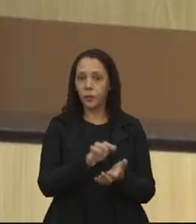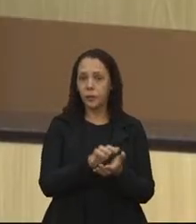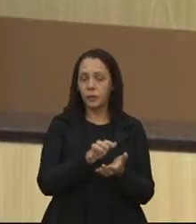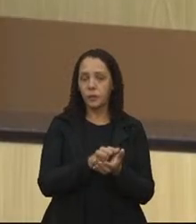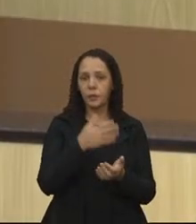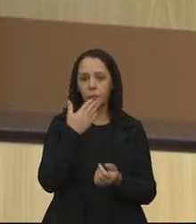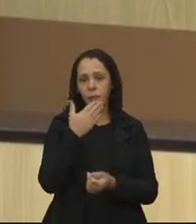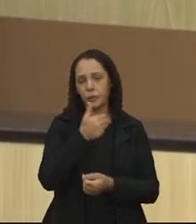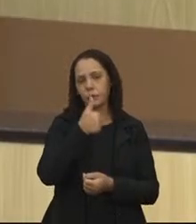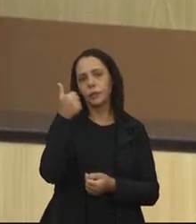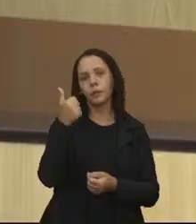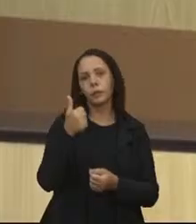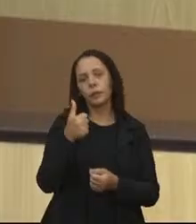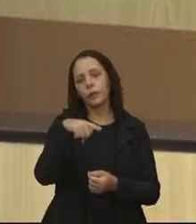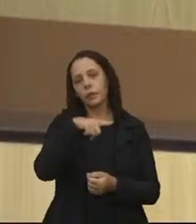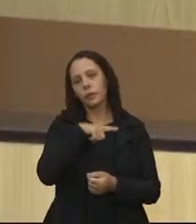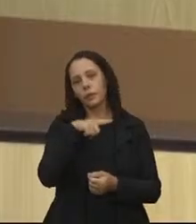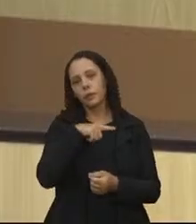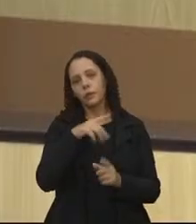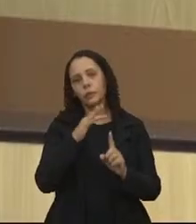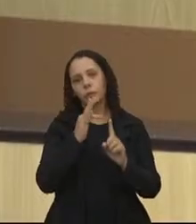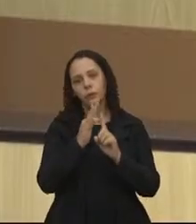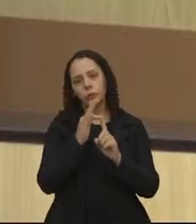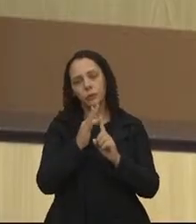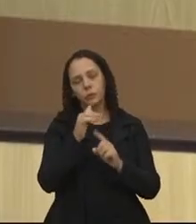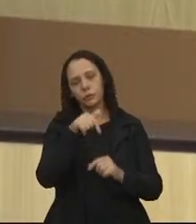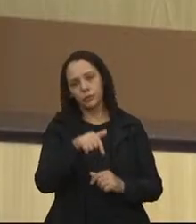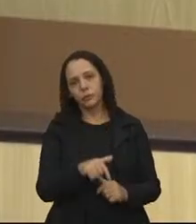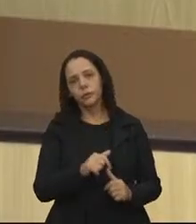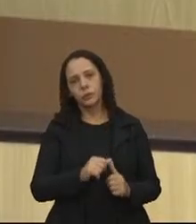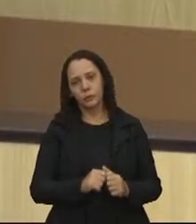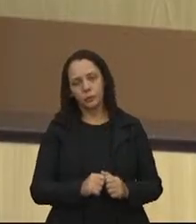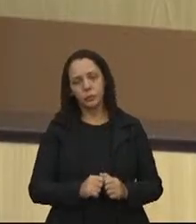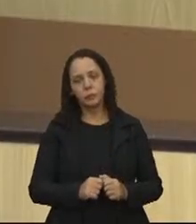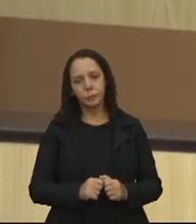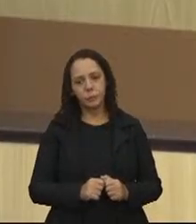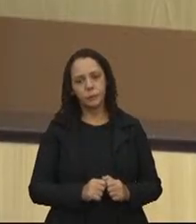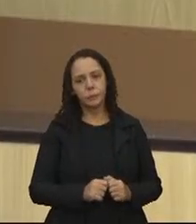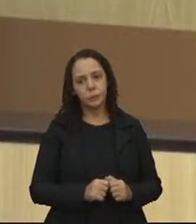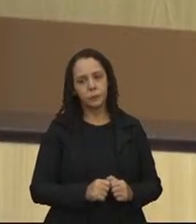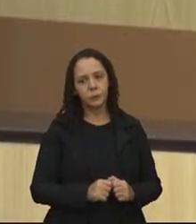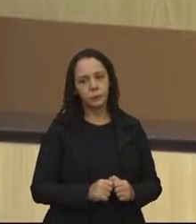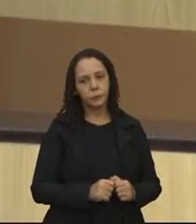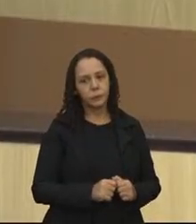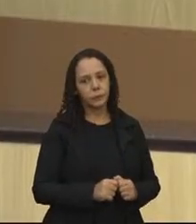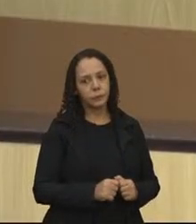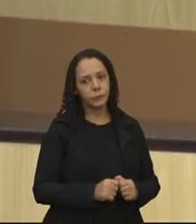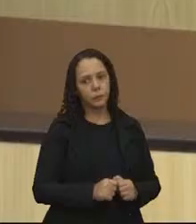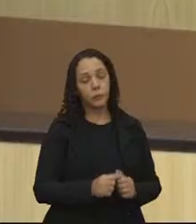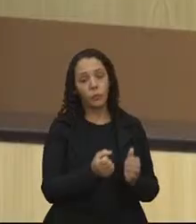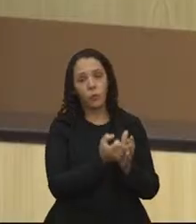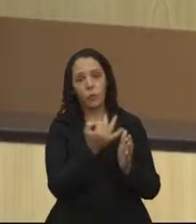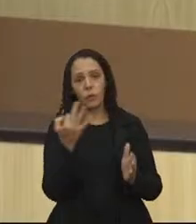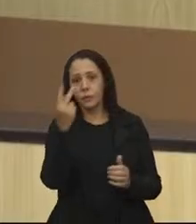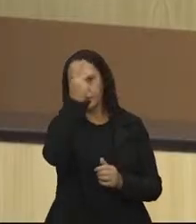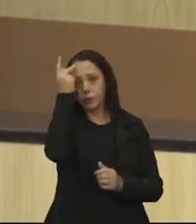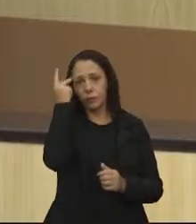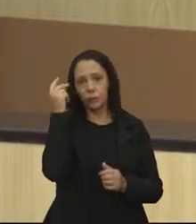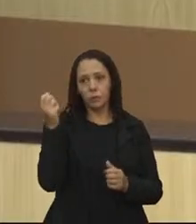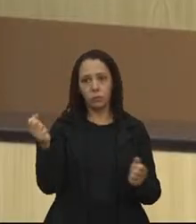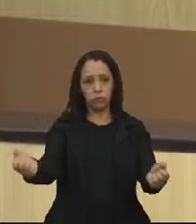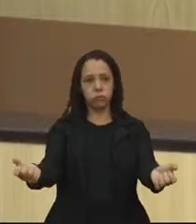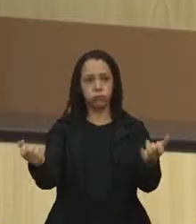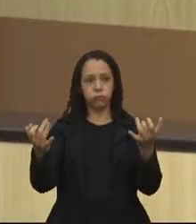enriquece com esse polo, né? Tendo esse polo aqui em Jacareí, quantas pessoas que vêm para